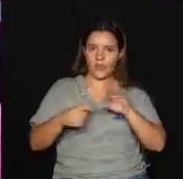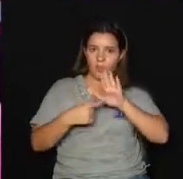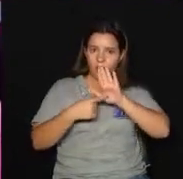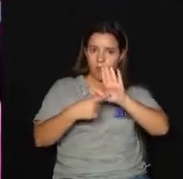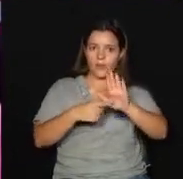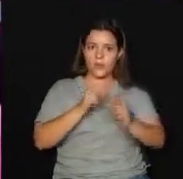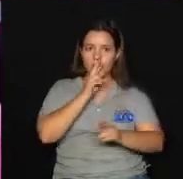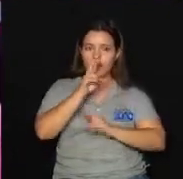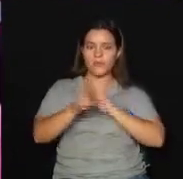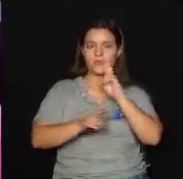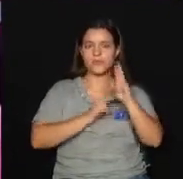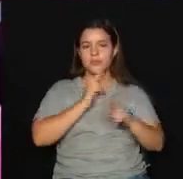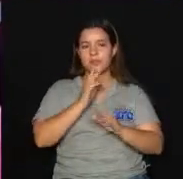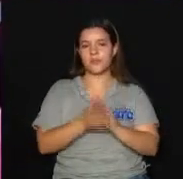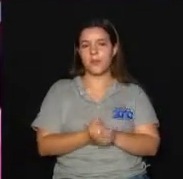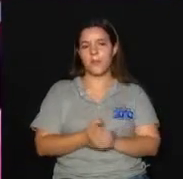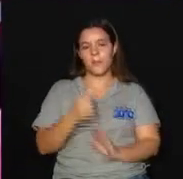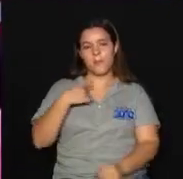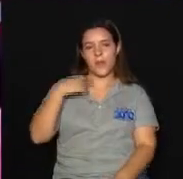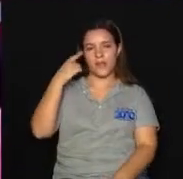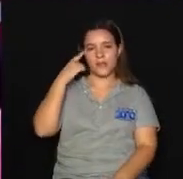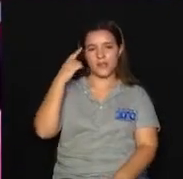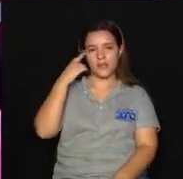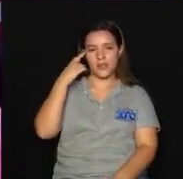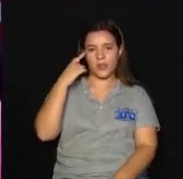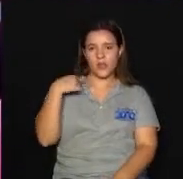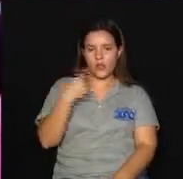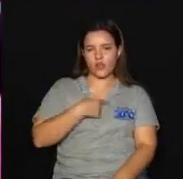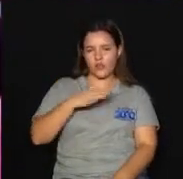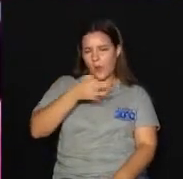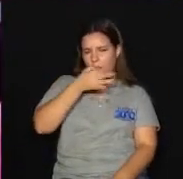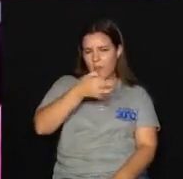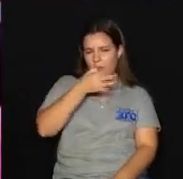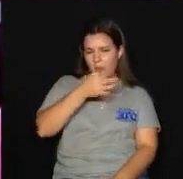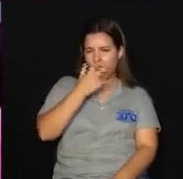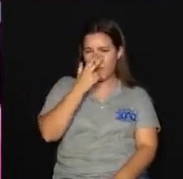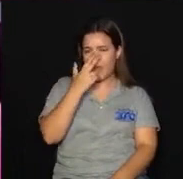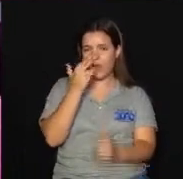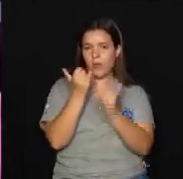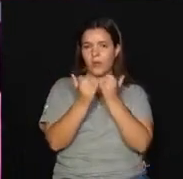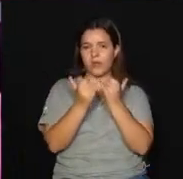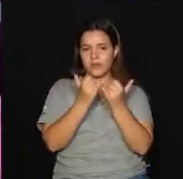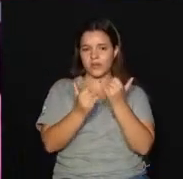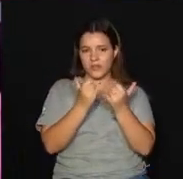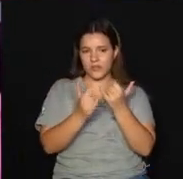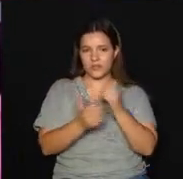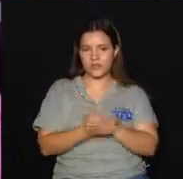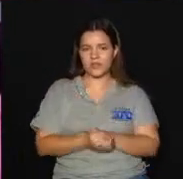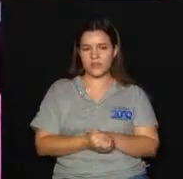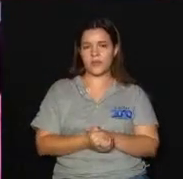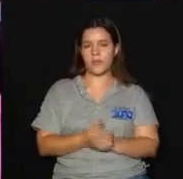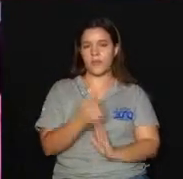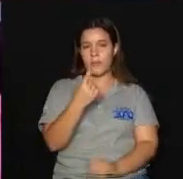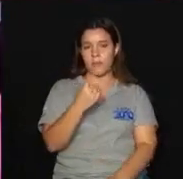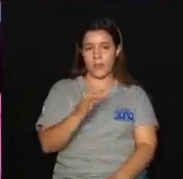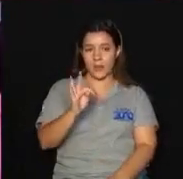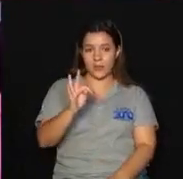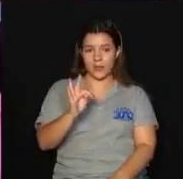resultado, acho que, de certa forma, já havíamos comentado algo muito próximo já no primeiro